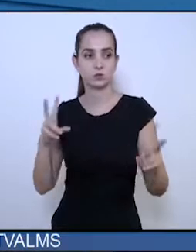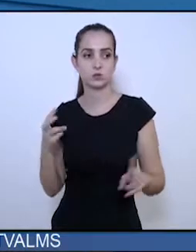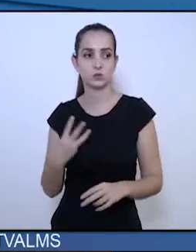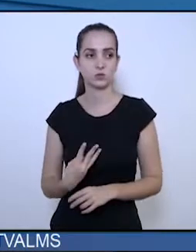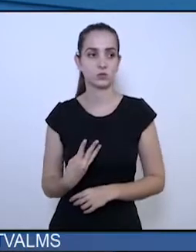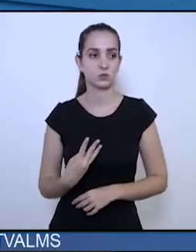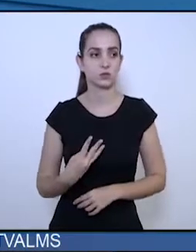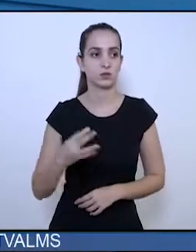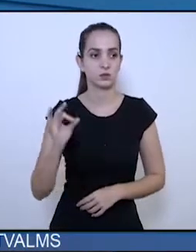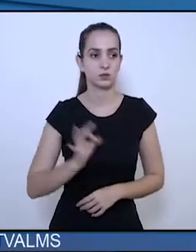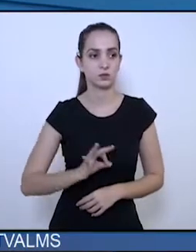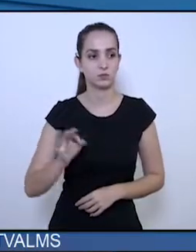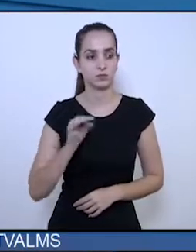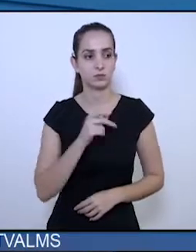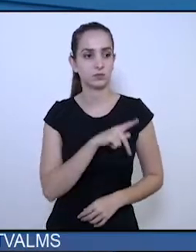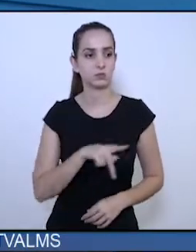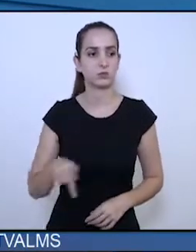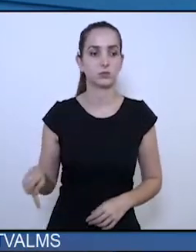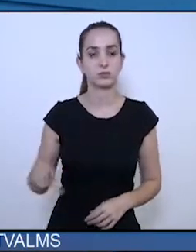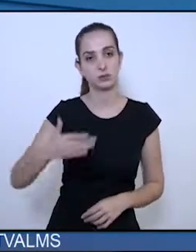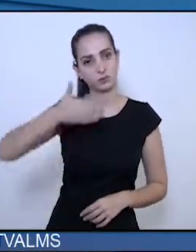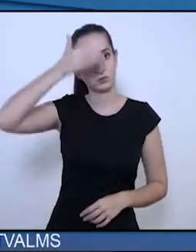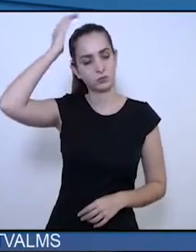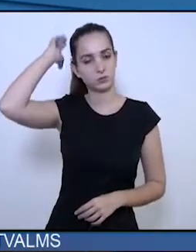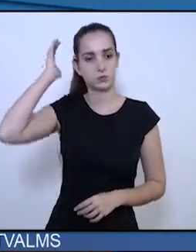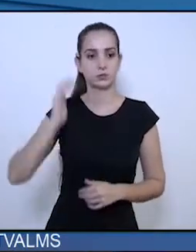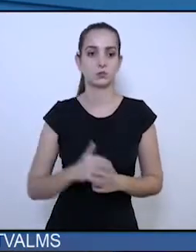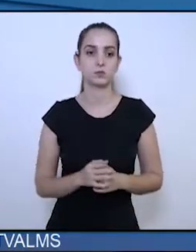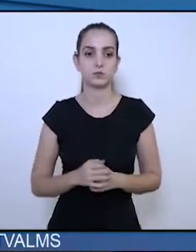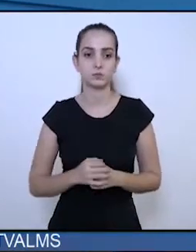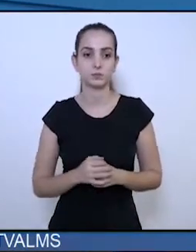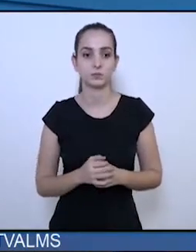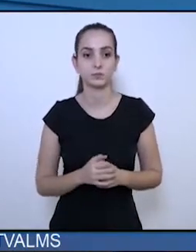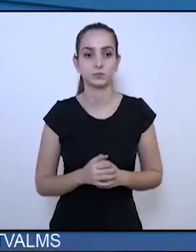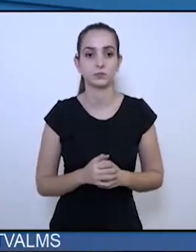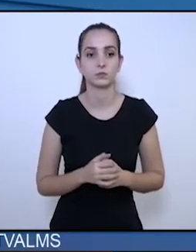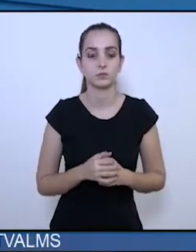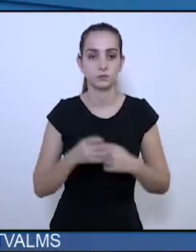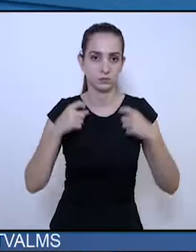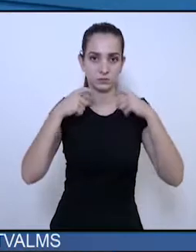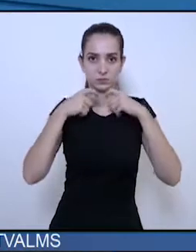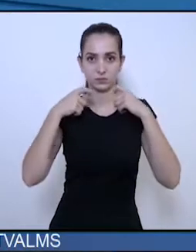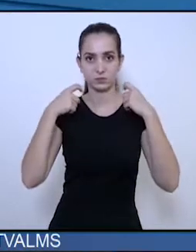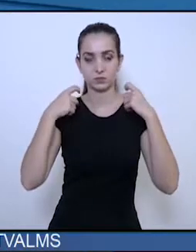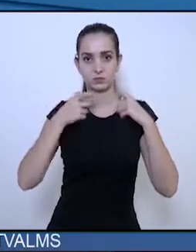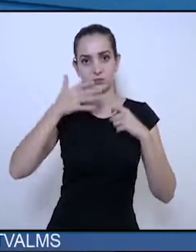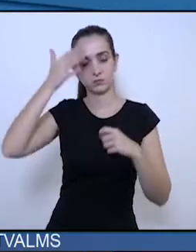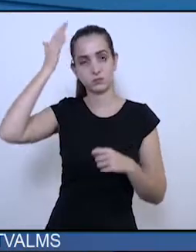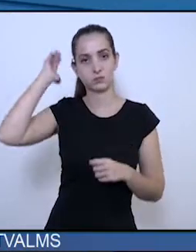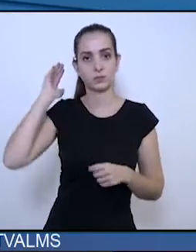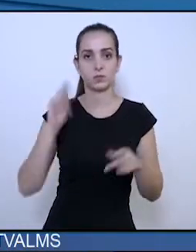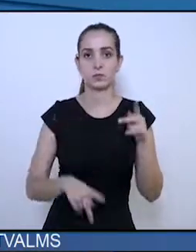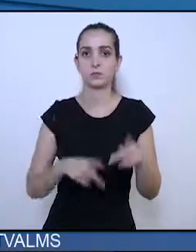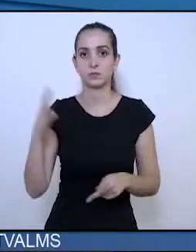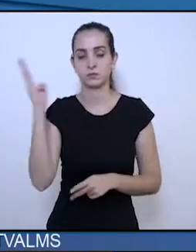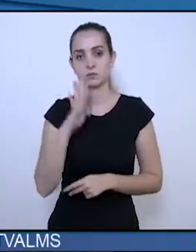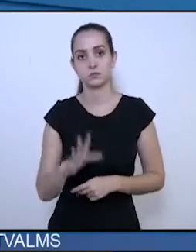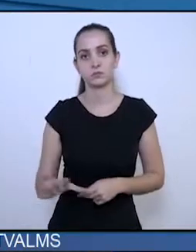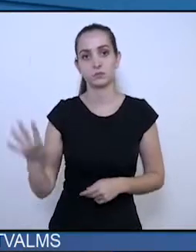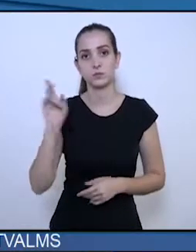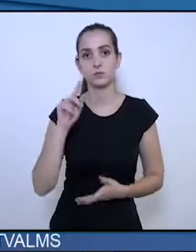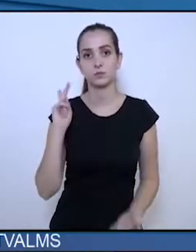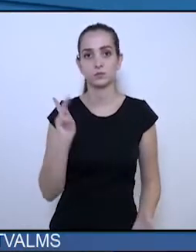de aceitação do presidente Michel Vampirão tem hoje do povo brasileiro.